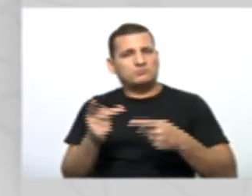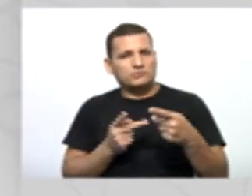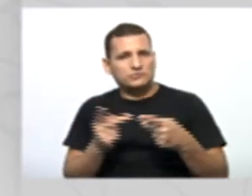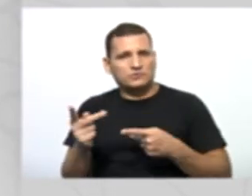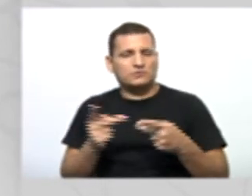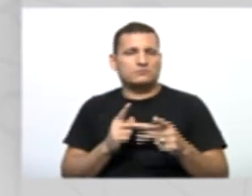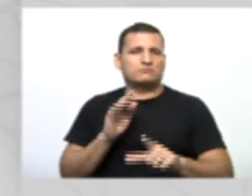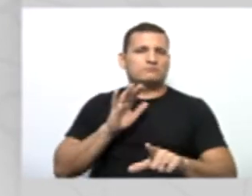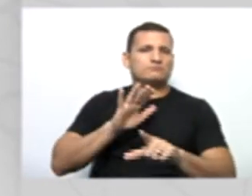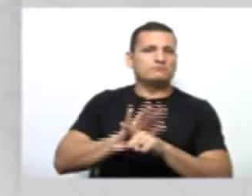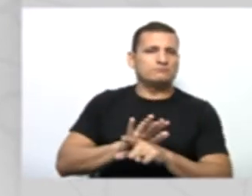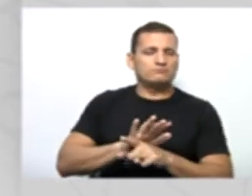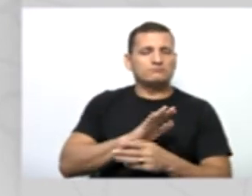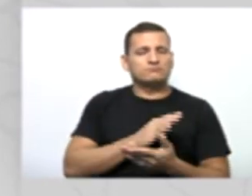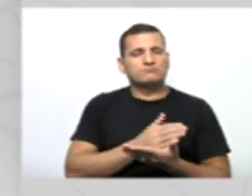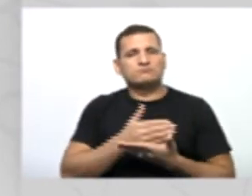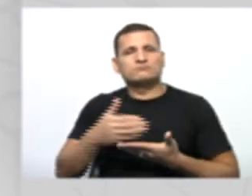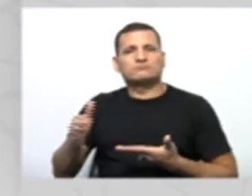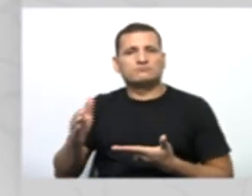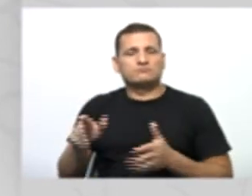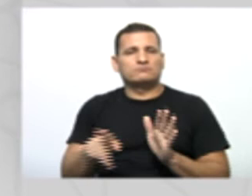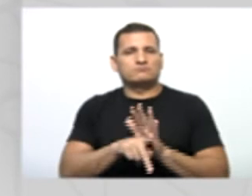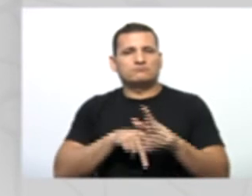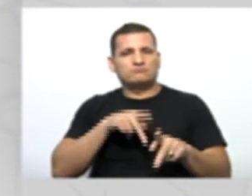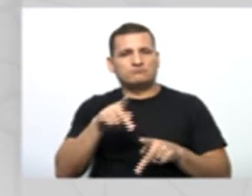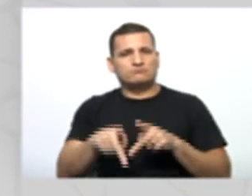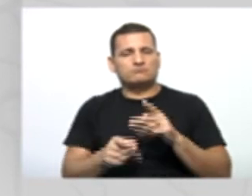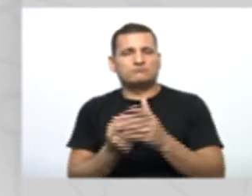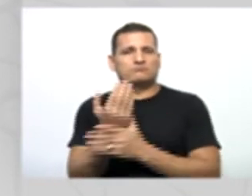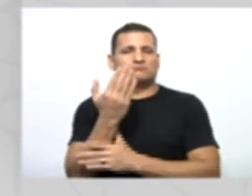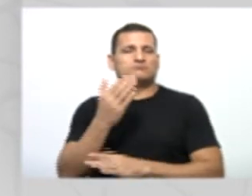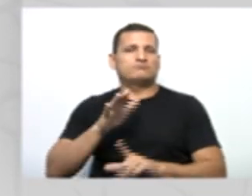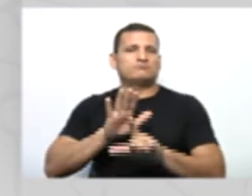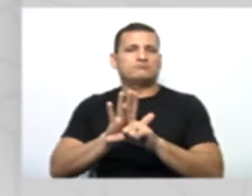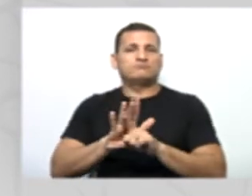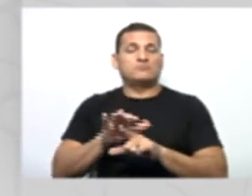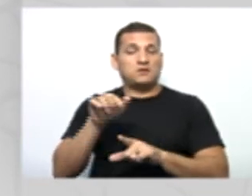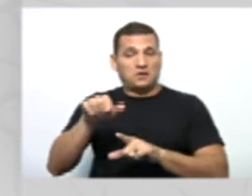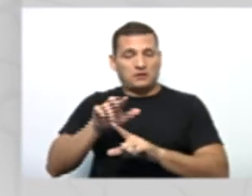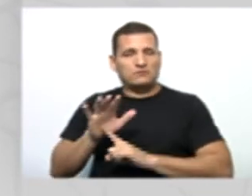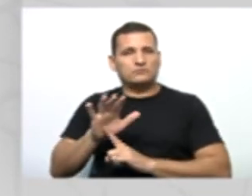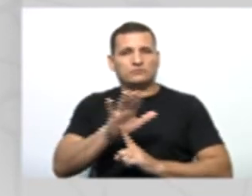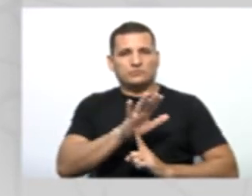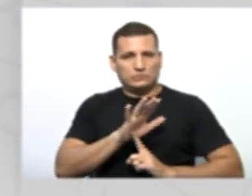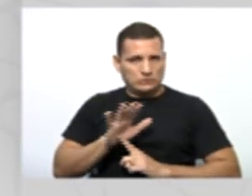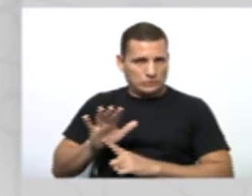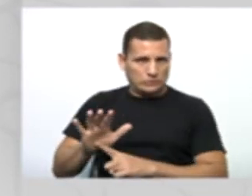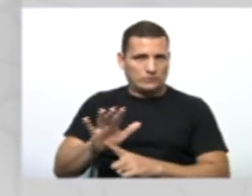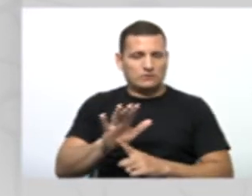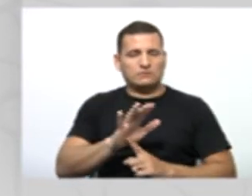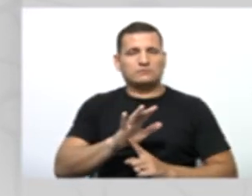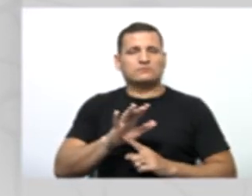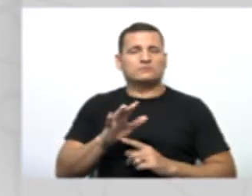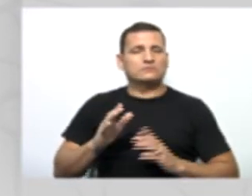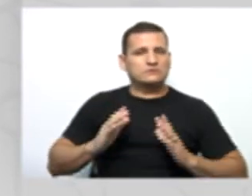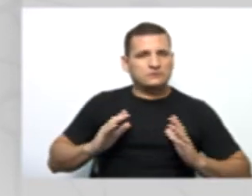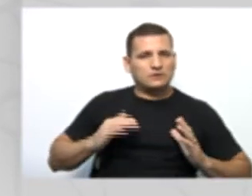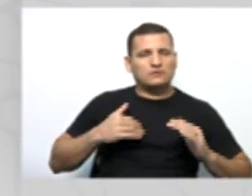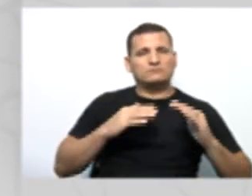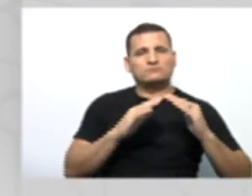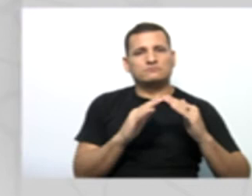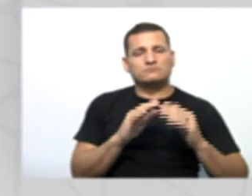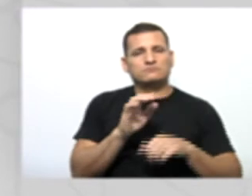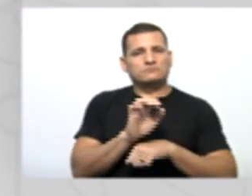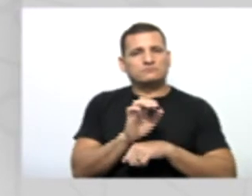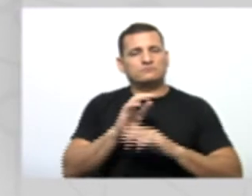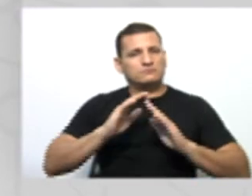de iniciativa popular com o objetivo de criar uma lei que possa beneficiar a cidade que eu moro, o